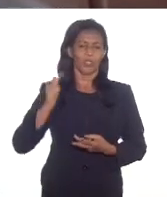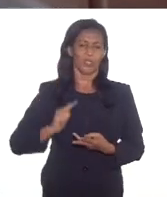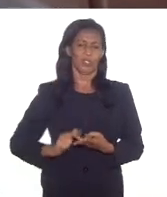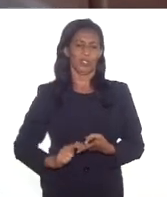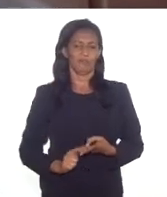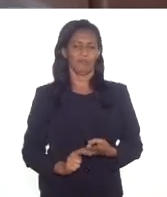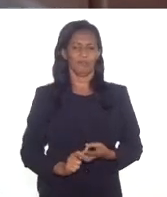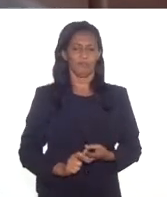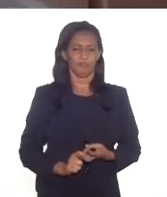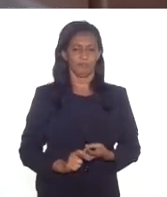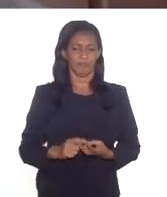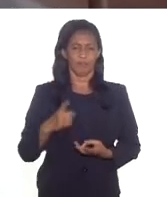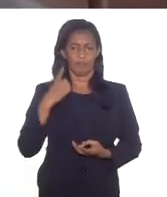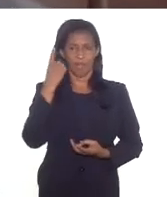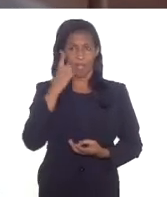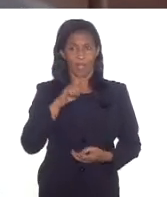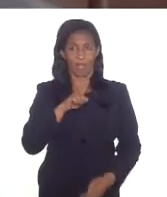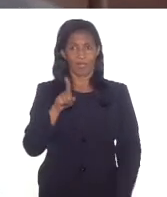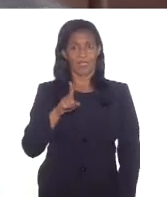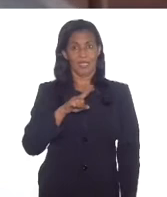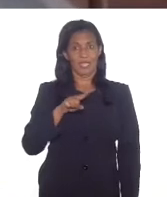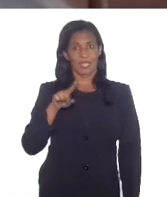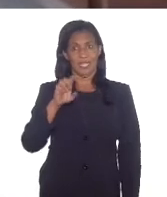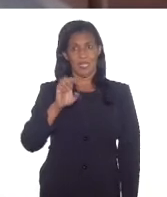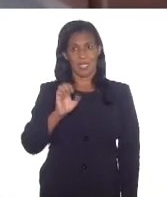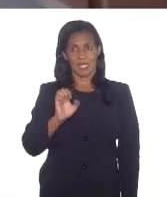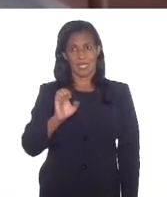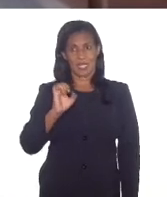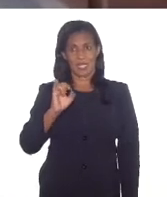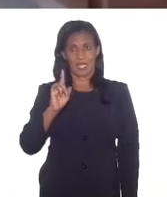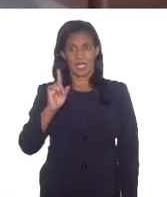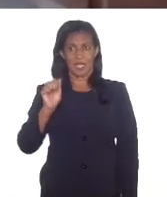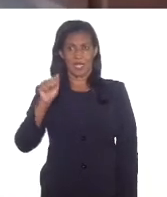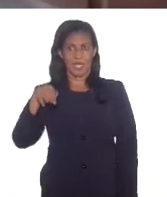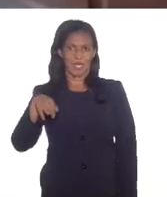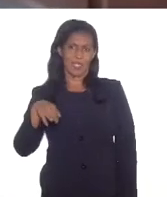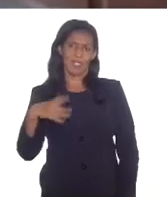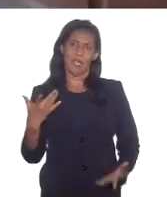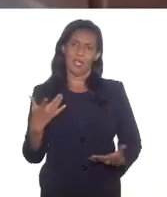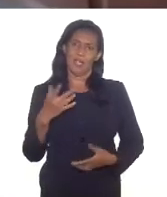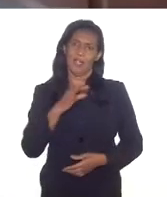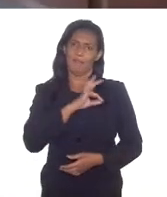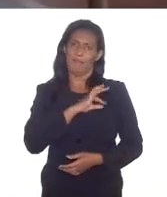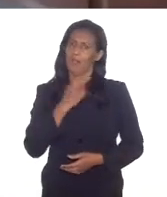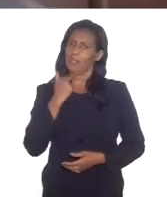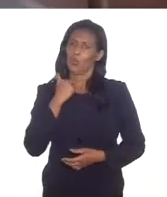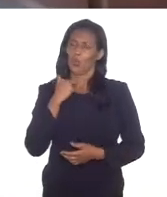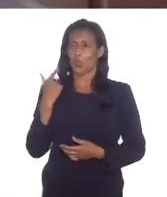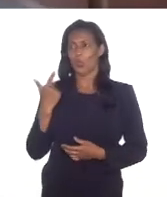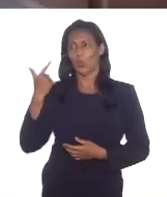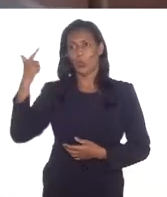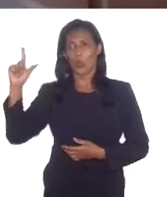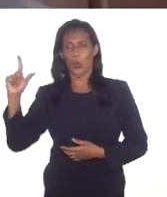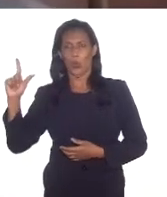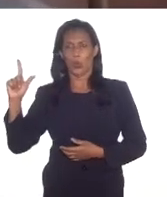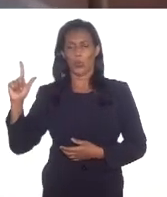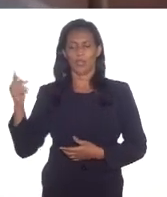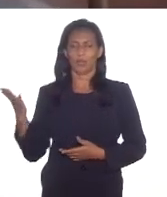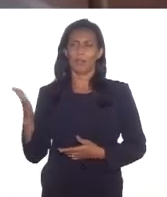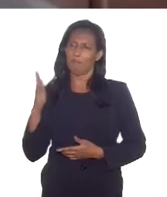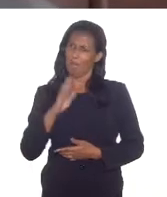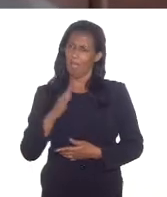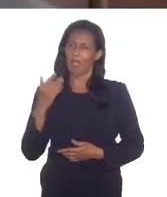Rocha, deputada Zeidan. A deputada Marta Rocha não pôde estar, estava numa outra agenda, mas